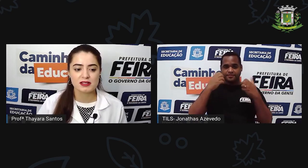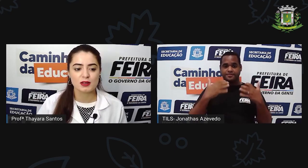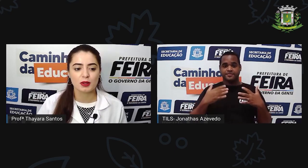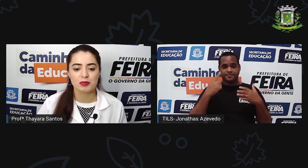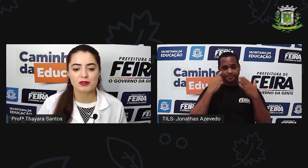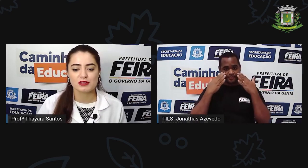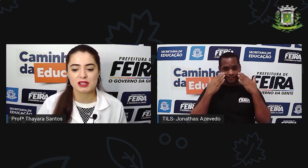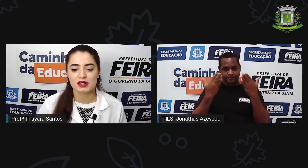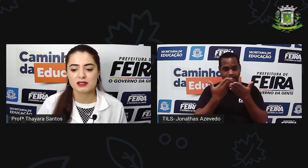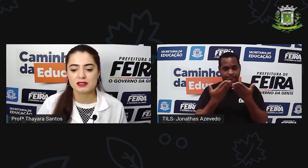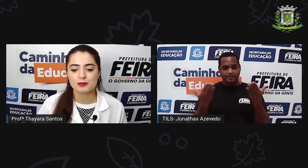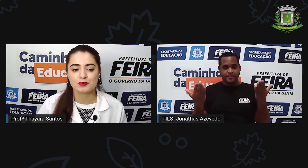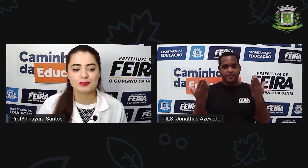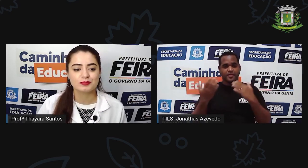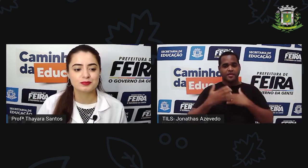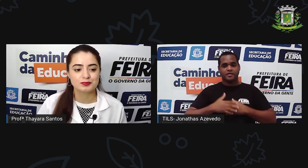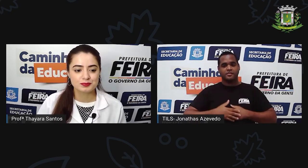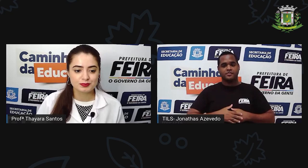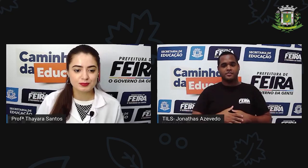apresentação aqui para vocês.